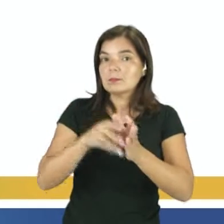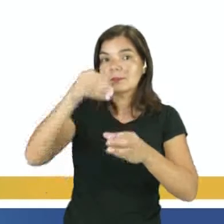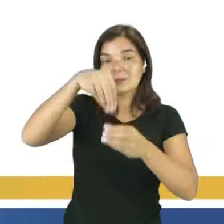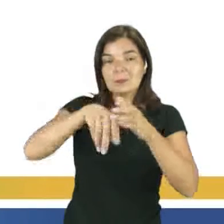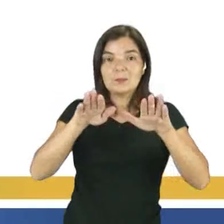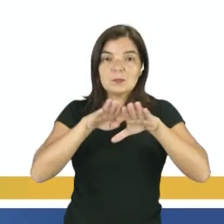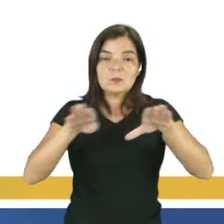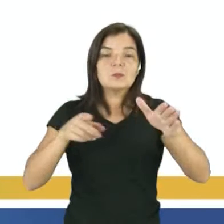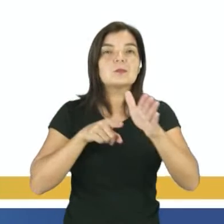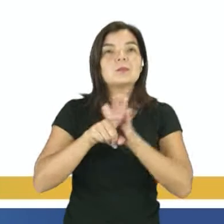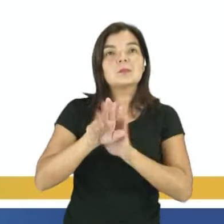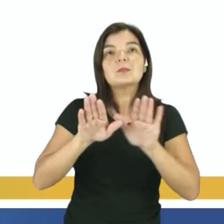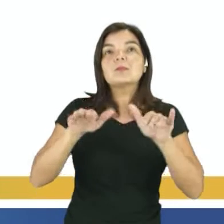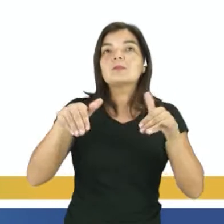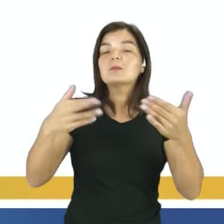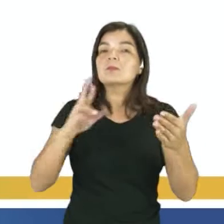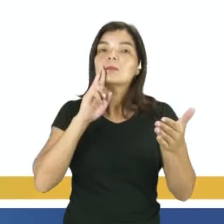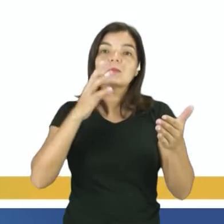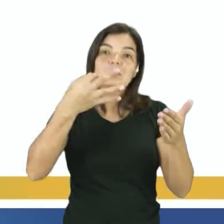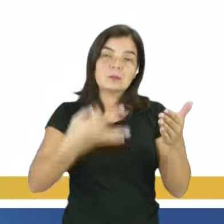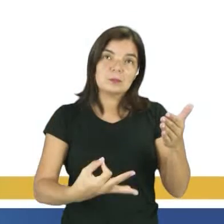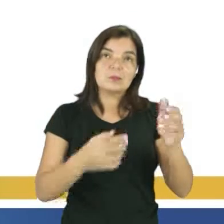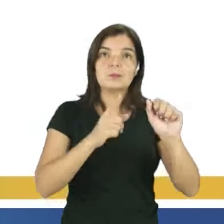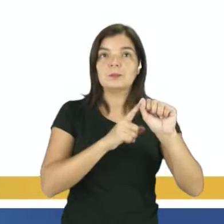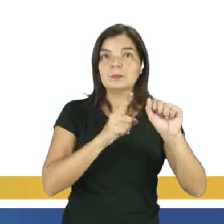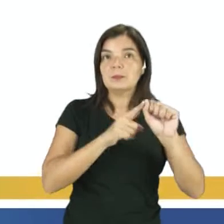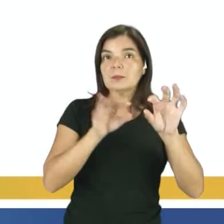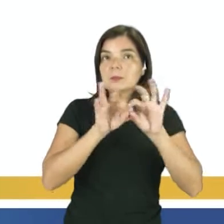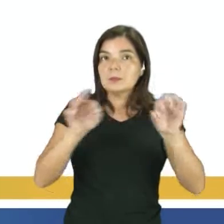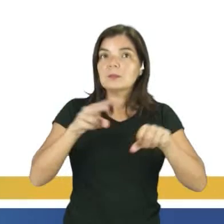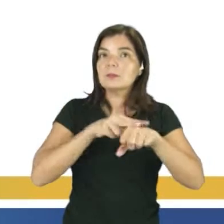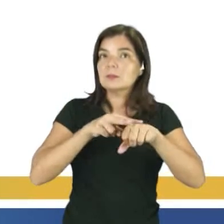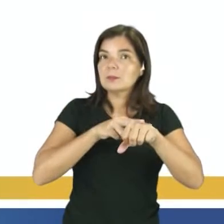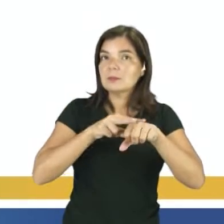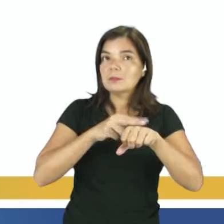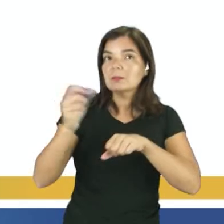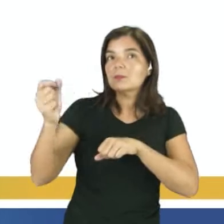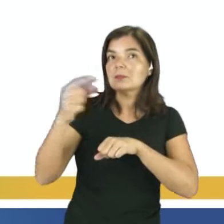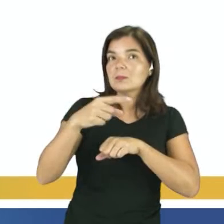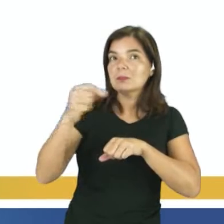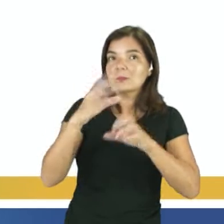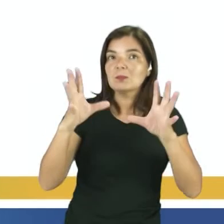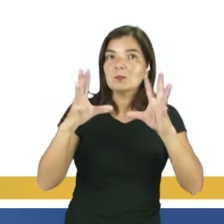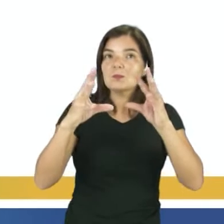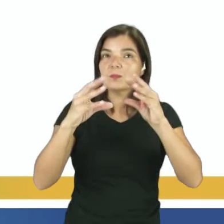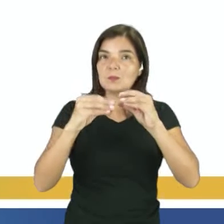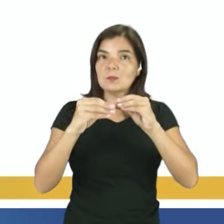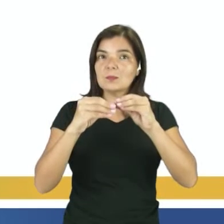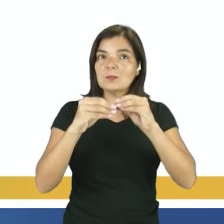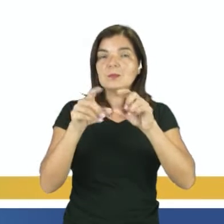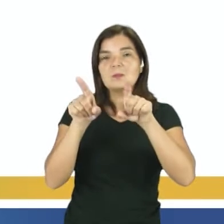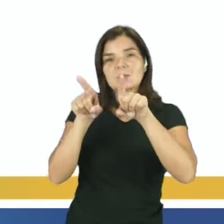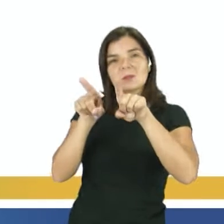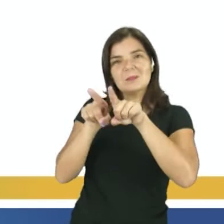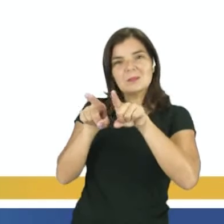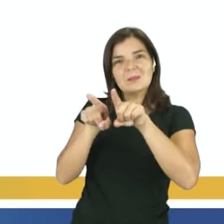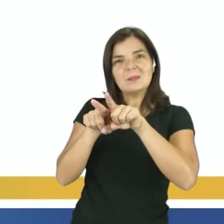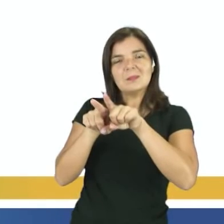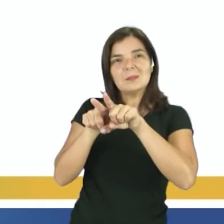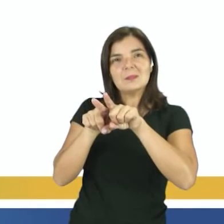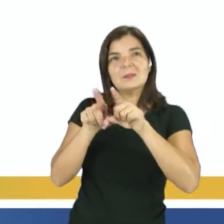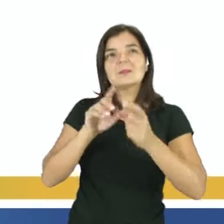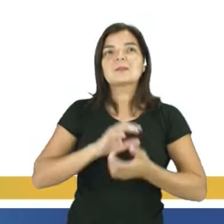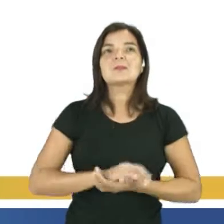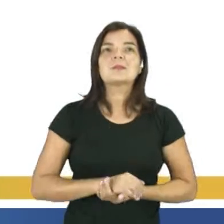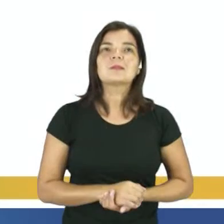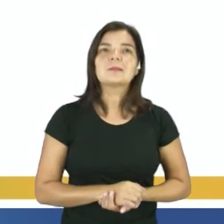eu pergunto para você, qual seria a resposta correta? Letra A. As retas verde e azul escuro são paralelas entre